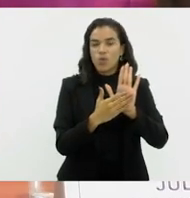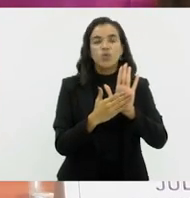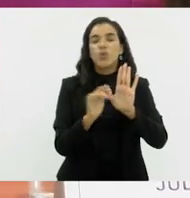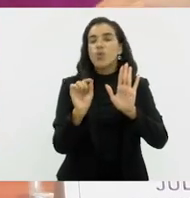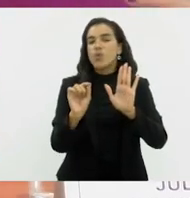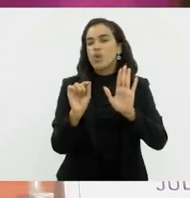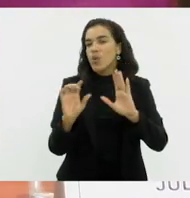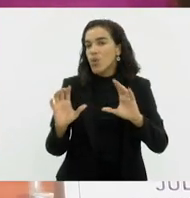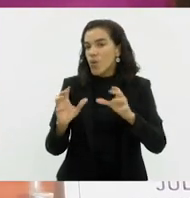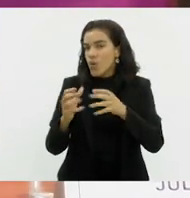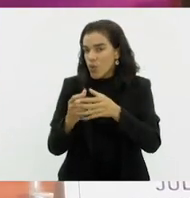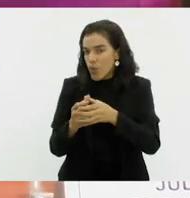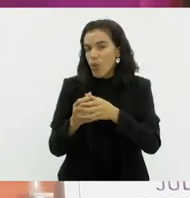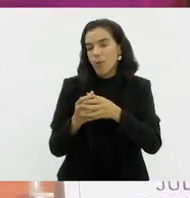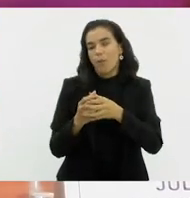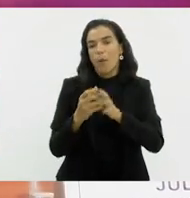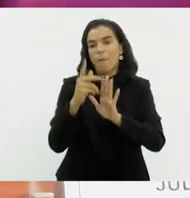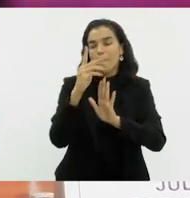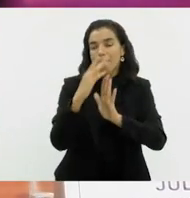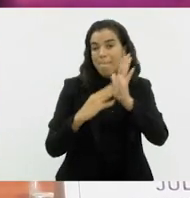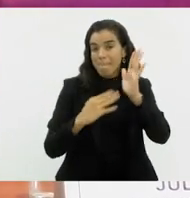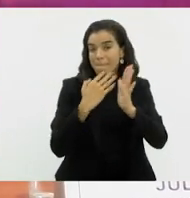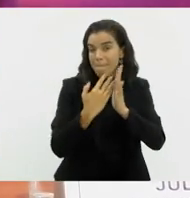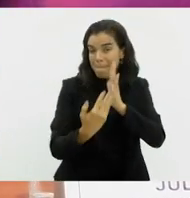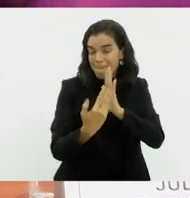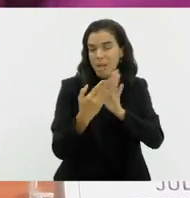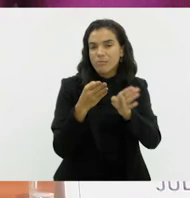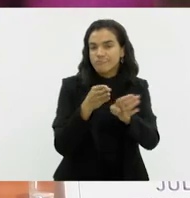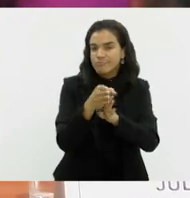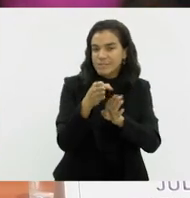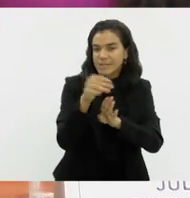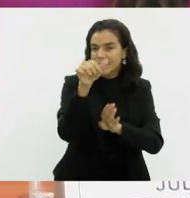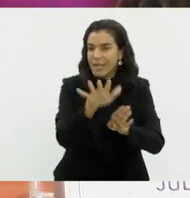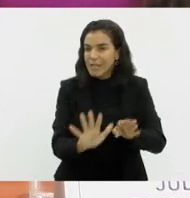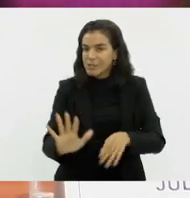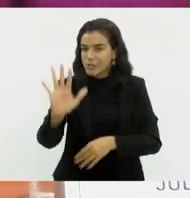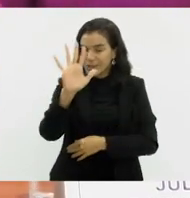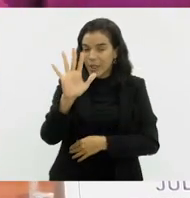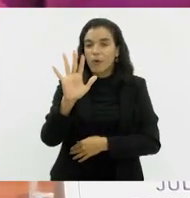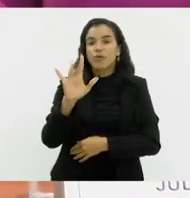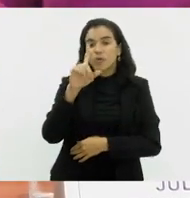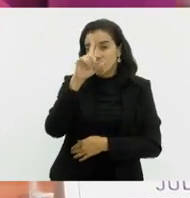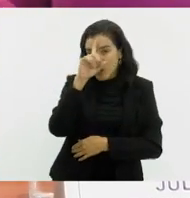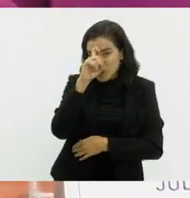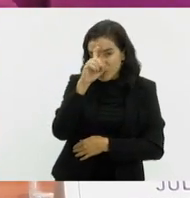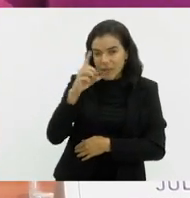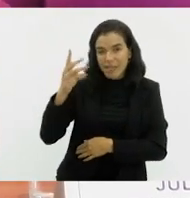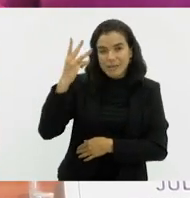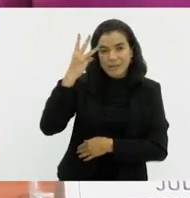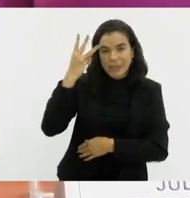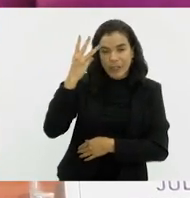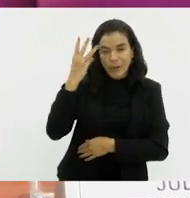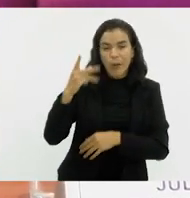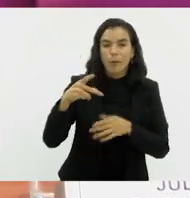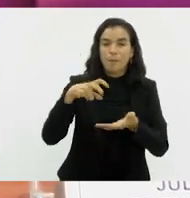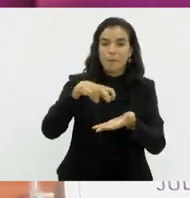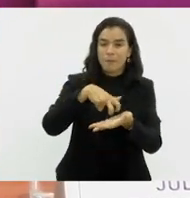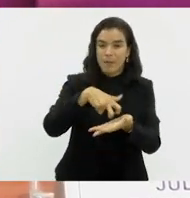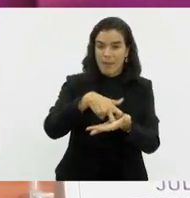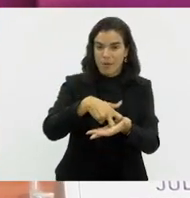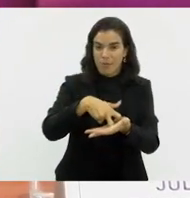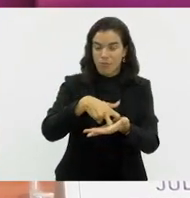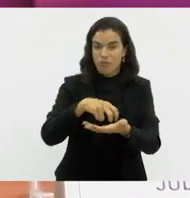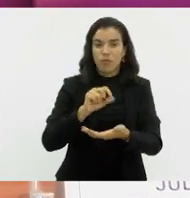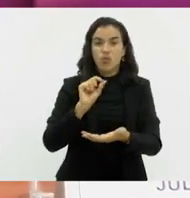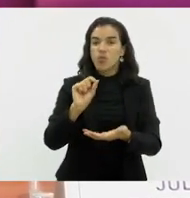né, plano de diretrizes operacionais, planejamento e implementação das alterações do sanatório penal. A proposta é uma ação integrada para uma